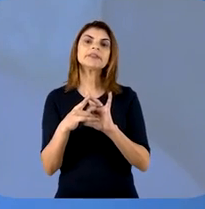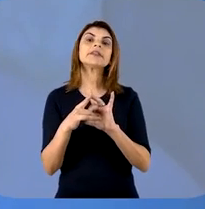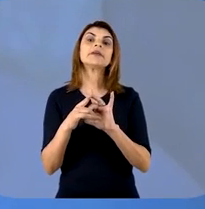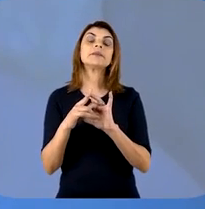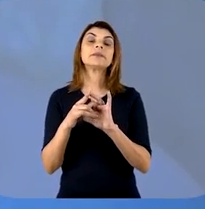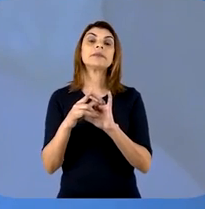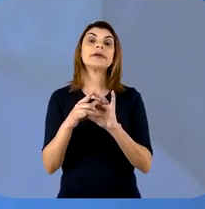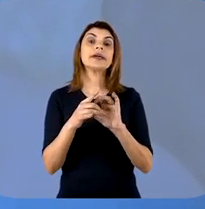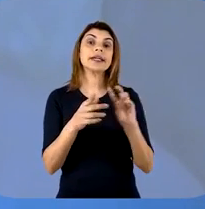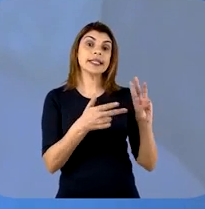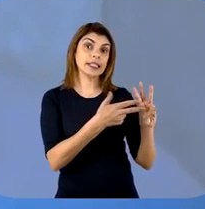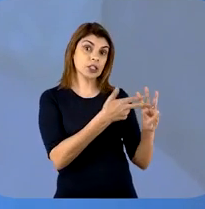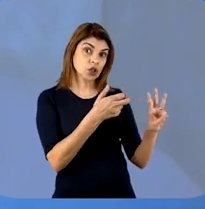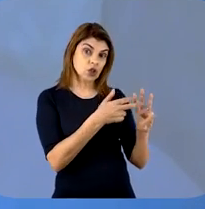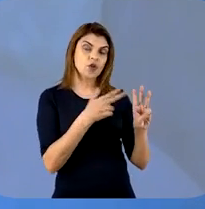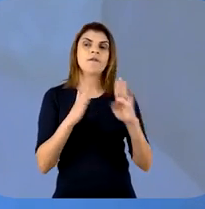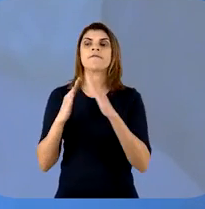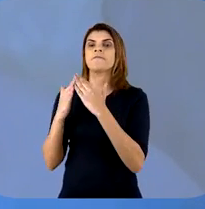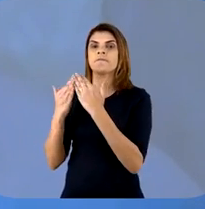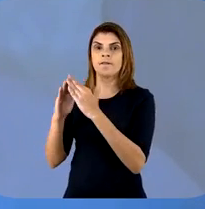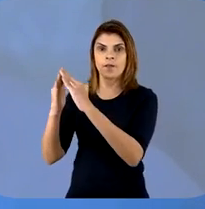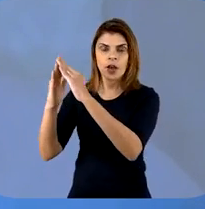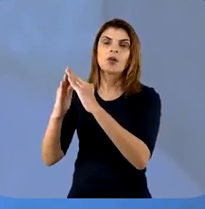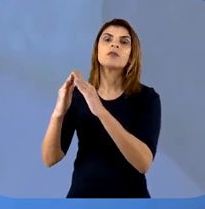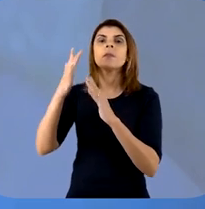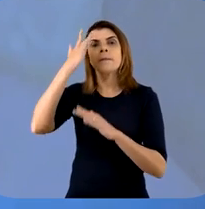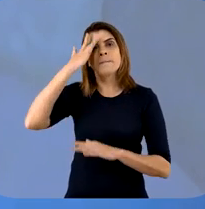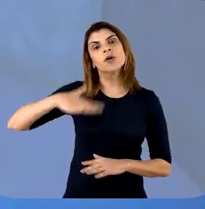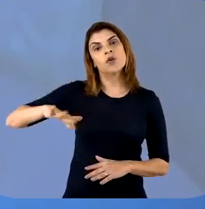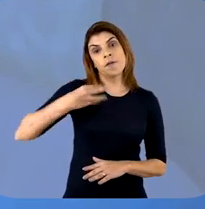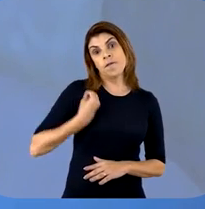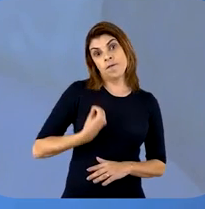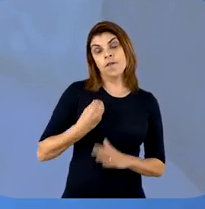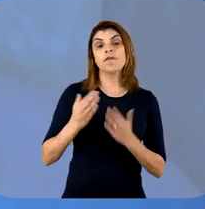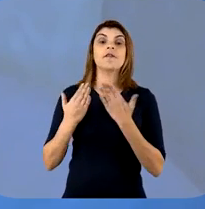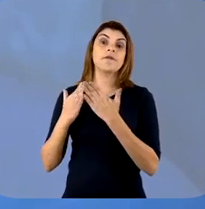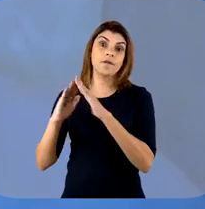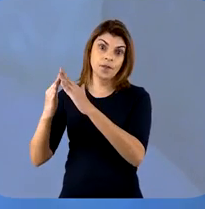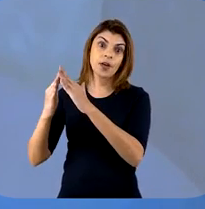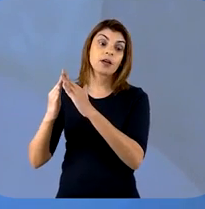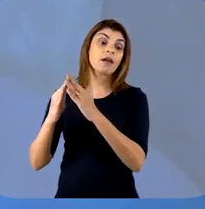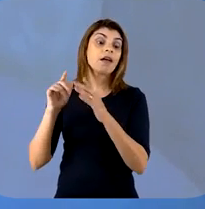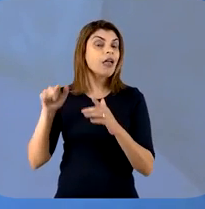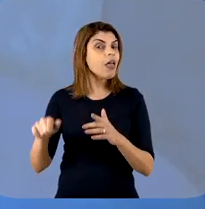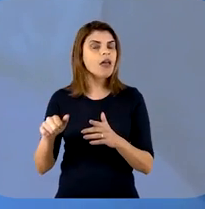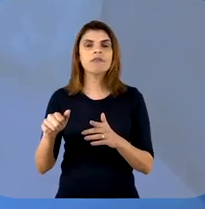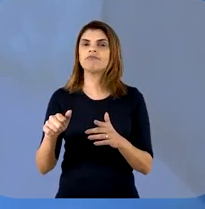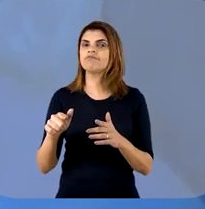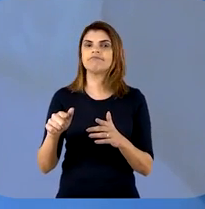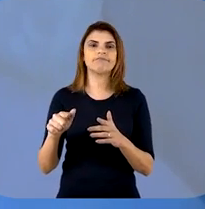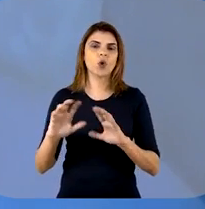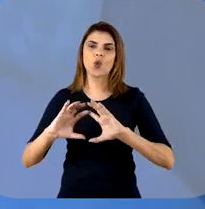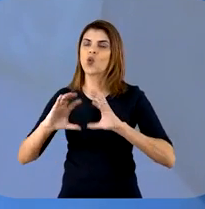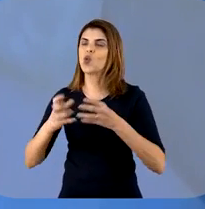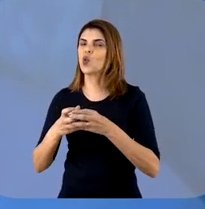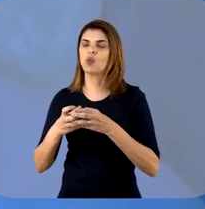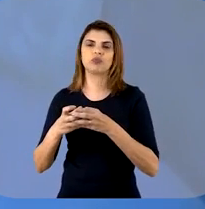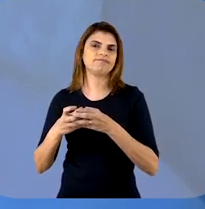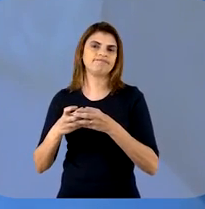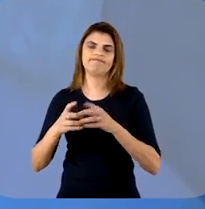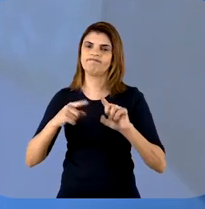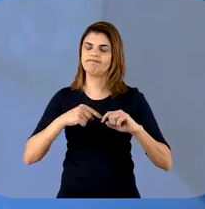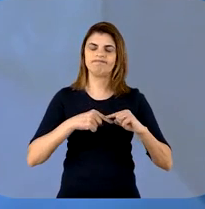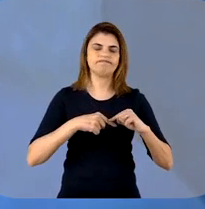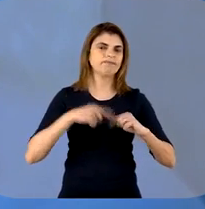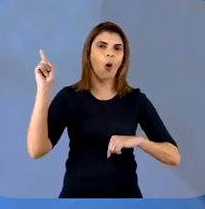população indígena, nos favelados, então, nas populações que vivem em favelas. Então, essa é a face brutal dessa pandemia, e